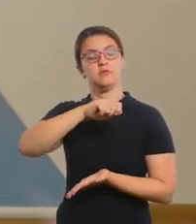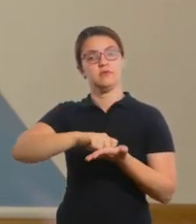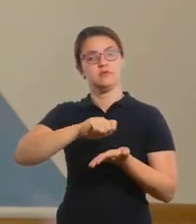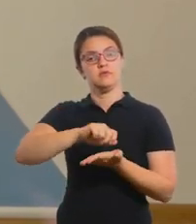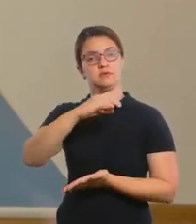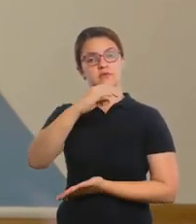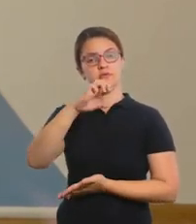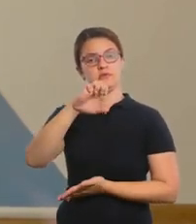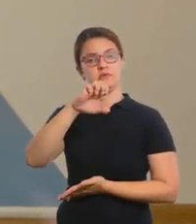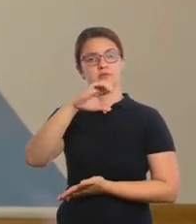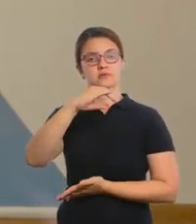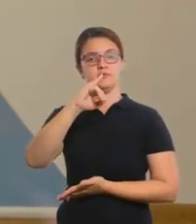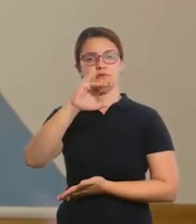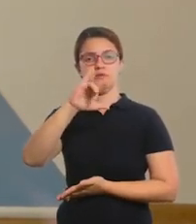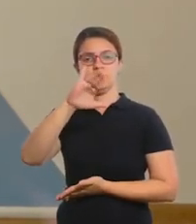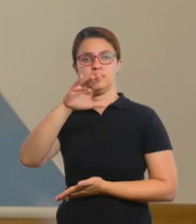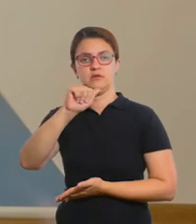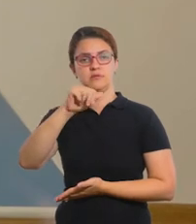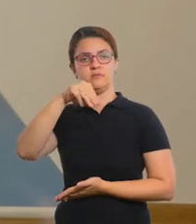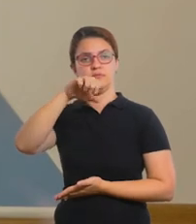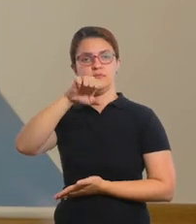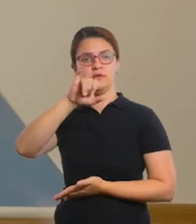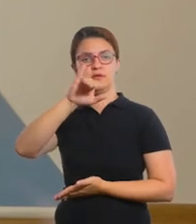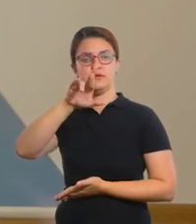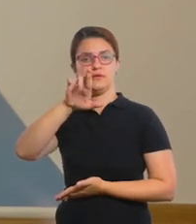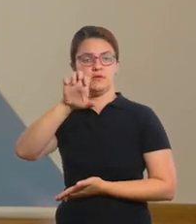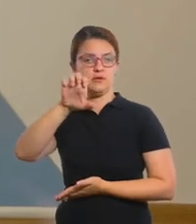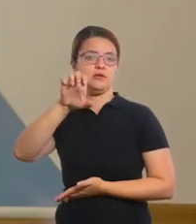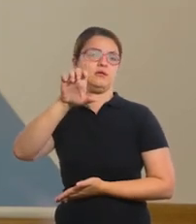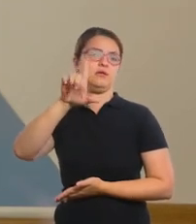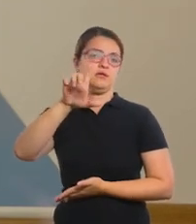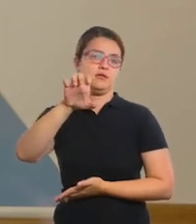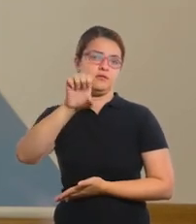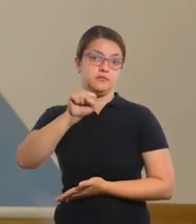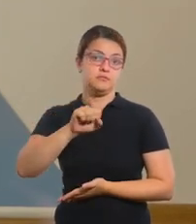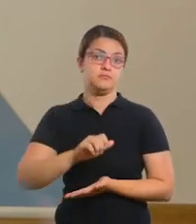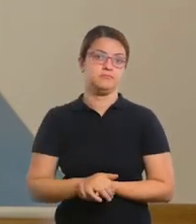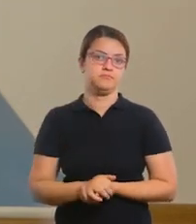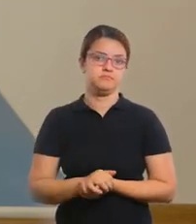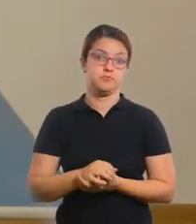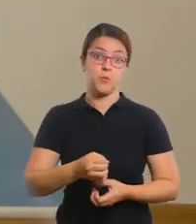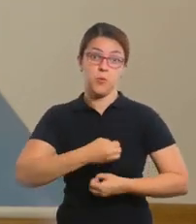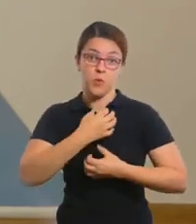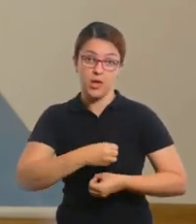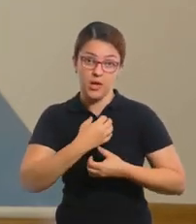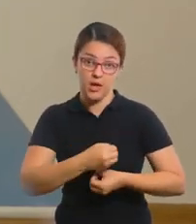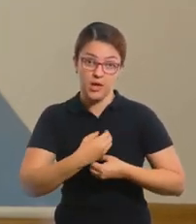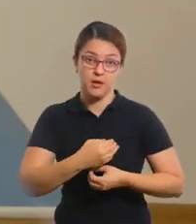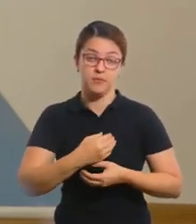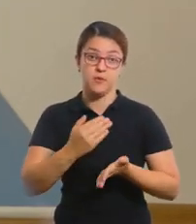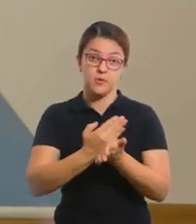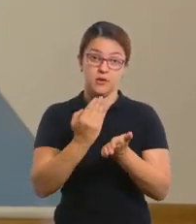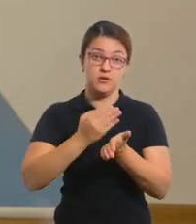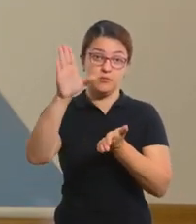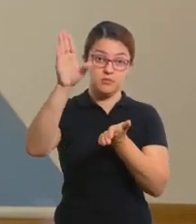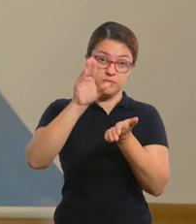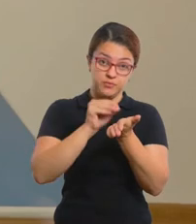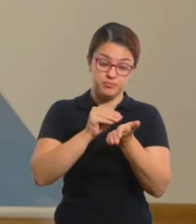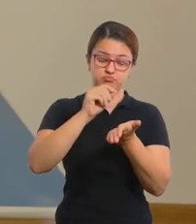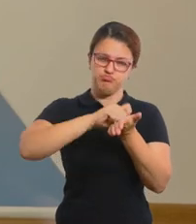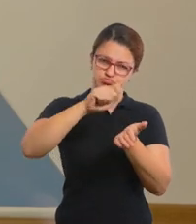Cecília Meirelles. Então vocês vão fazer como sempre a gente fez. Vocês vão escrever o poema, de preferência com